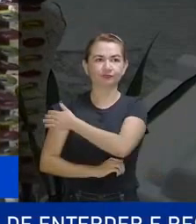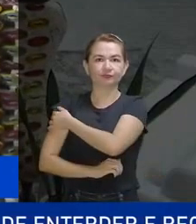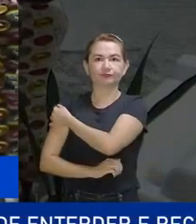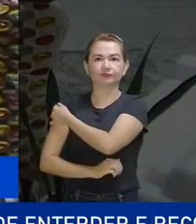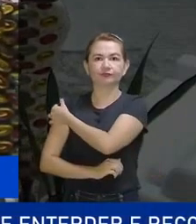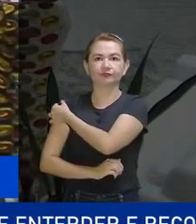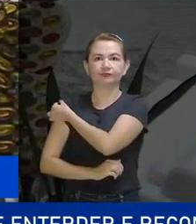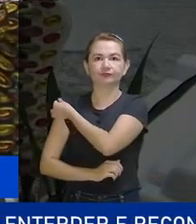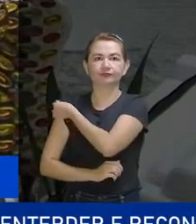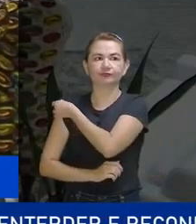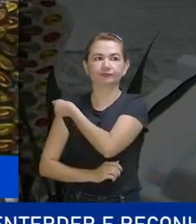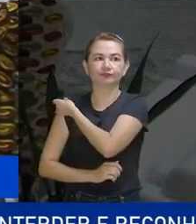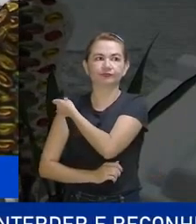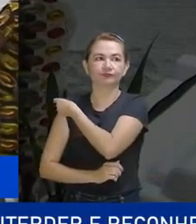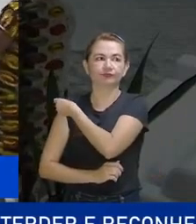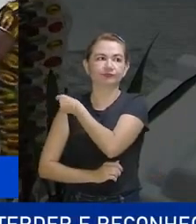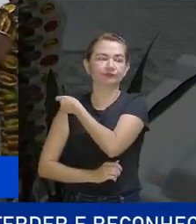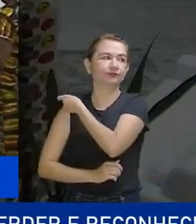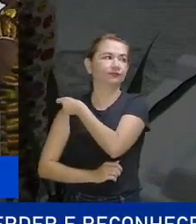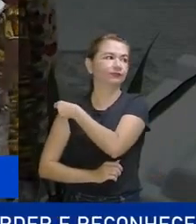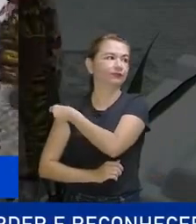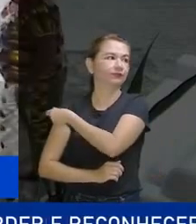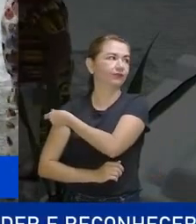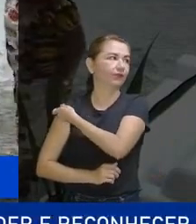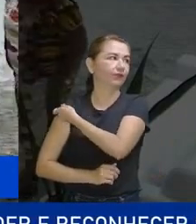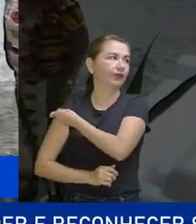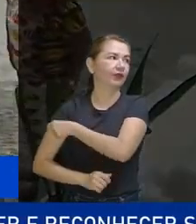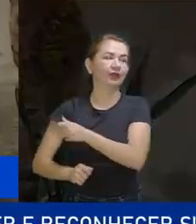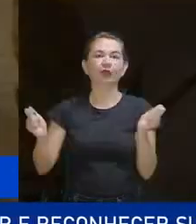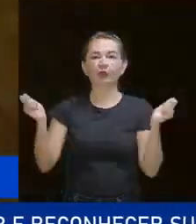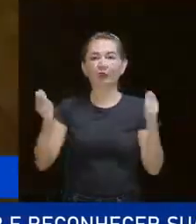Os presentes podem tomar os seus assentos.